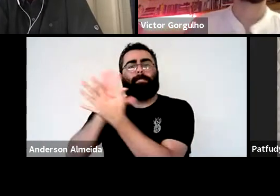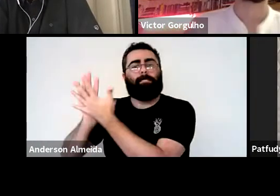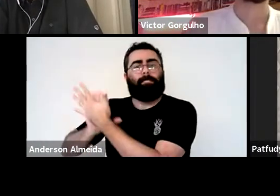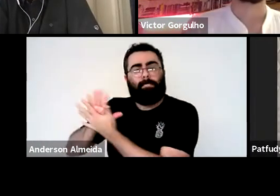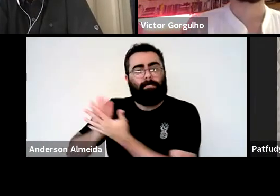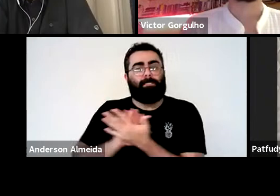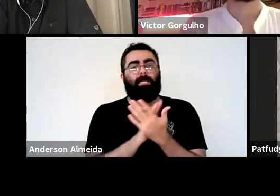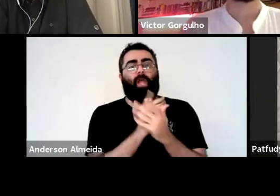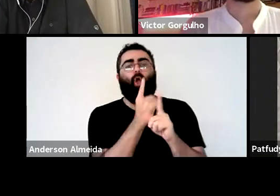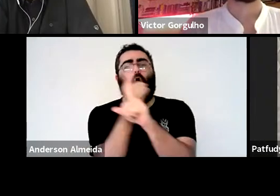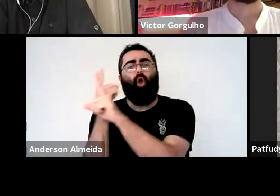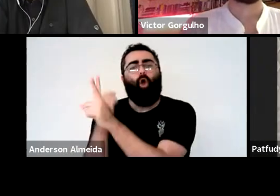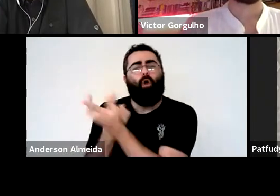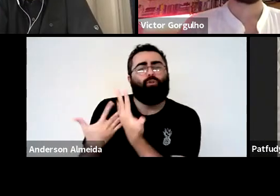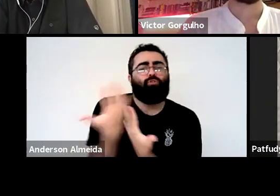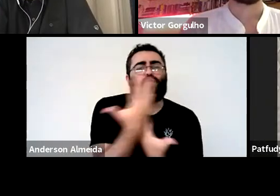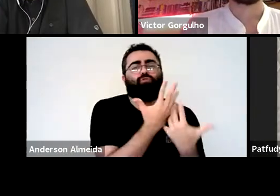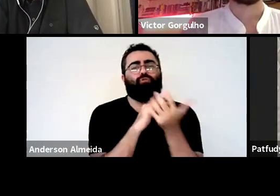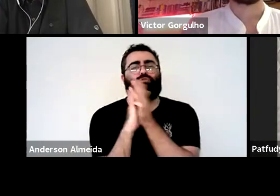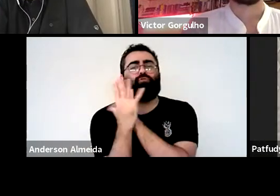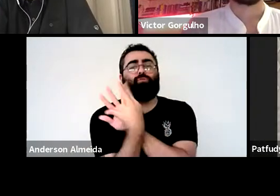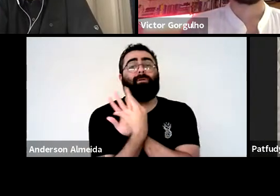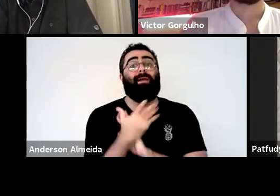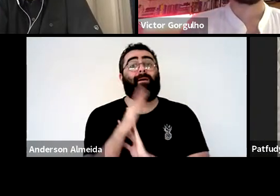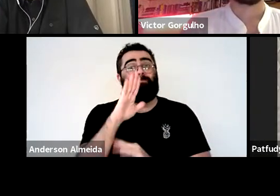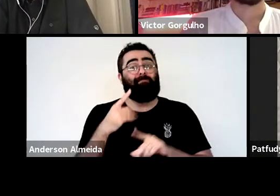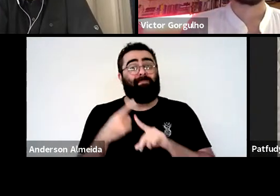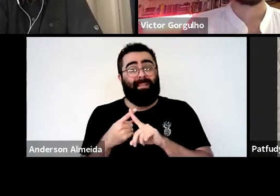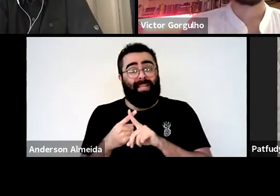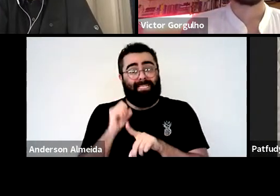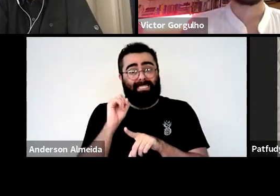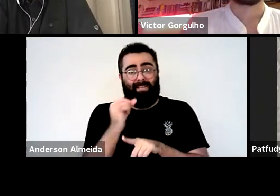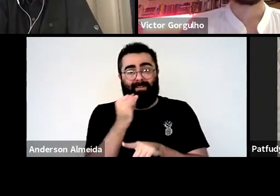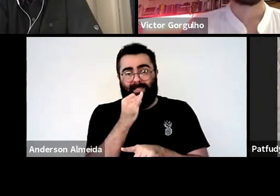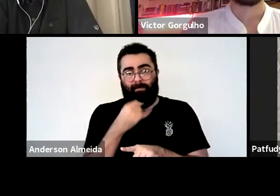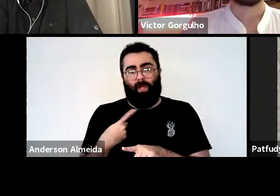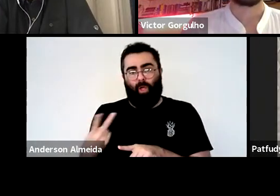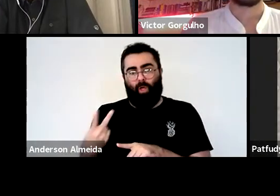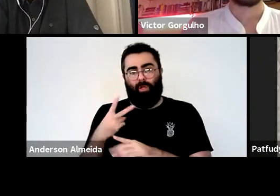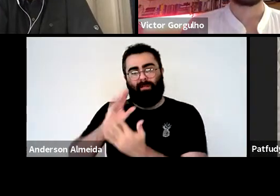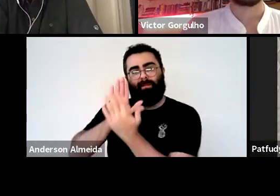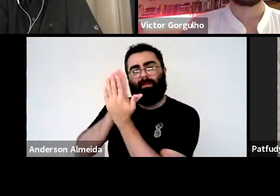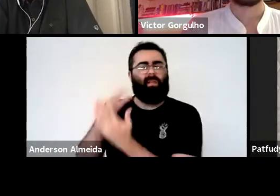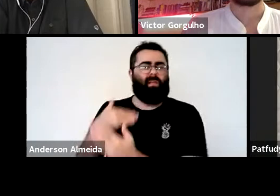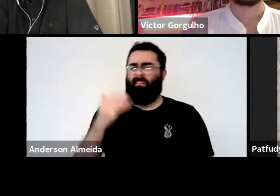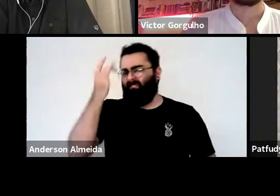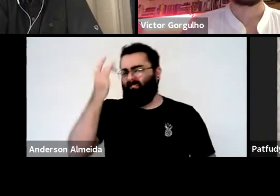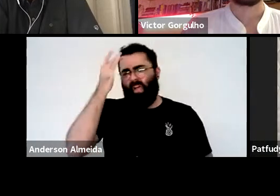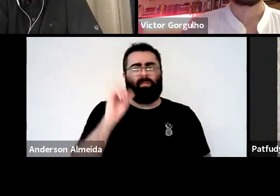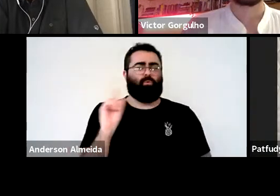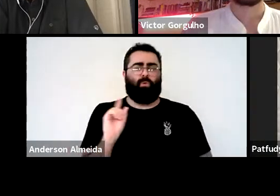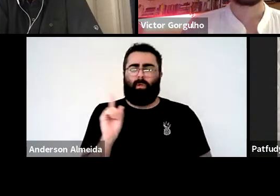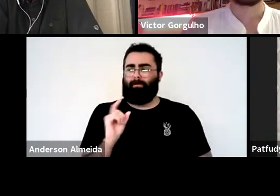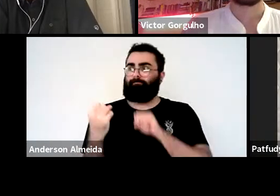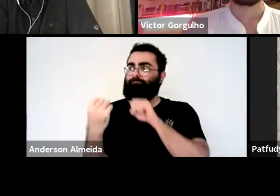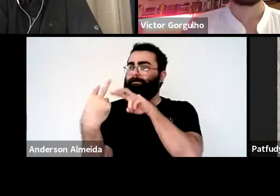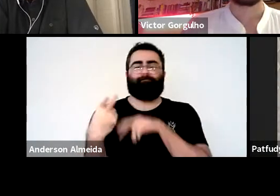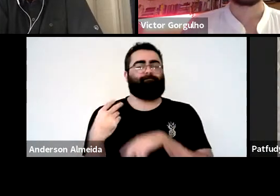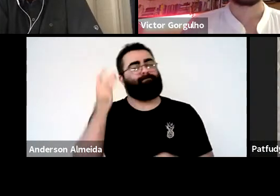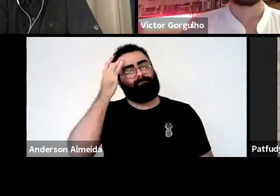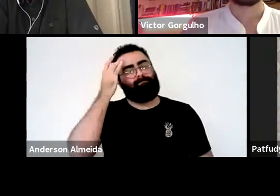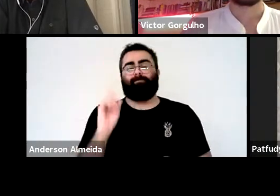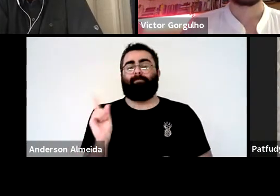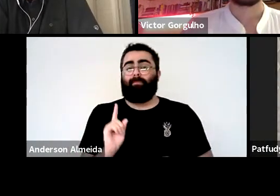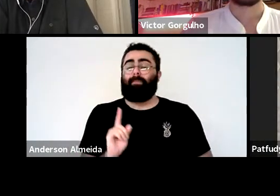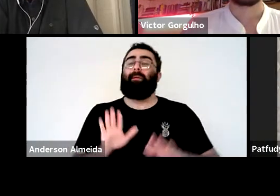violenta, porque se eu tivesse sentado com alguém com um pau a 30 centímetros na minha cara, eu sei que isso é violento, eu sei que não é uma coisa fácil, né, de se encarar. Então tem essa dimensão